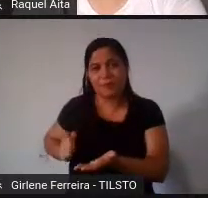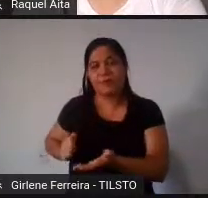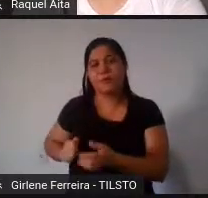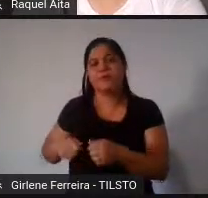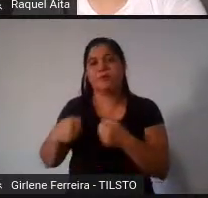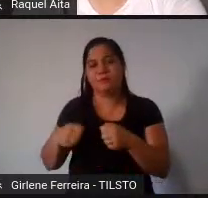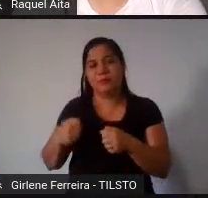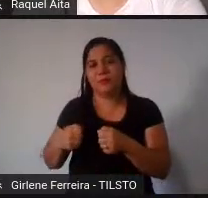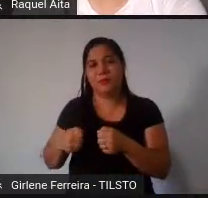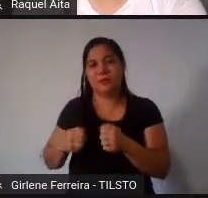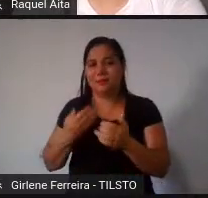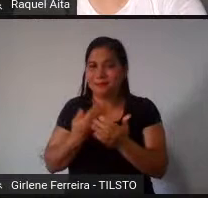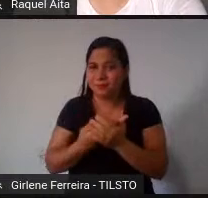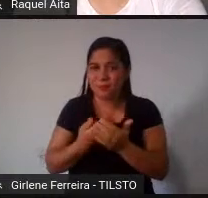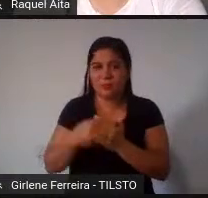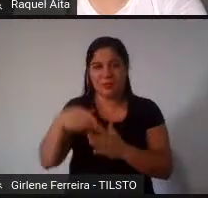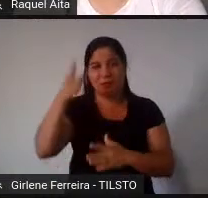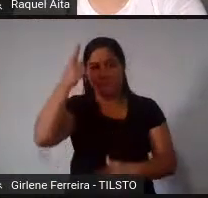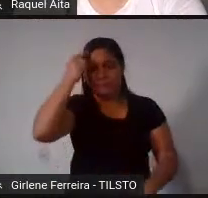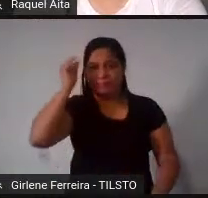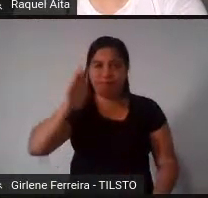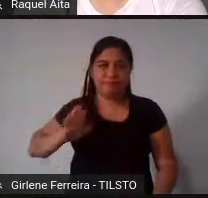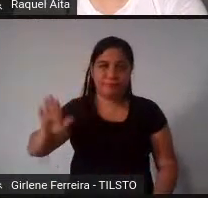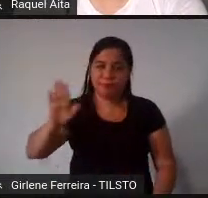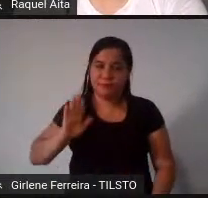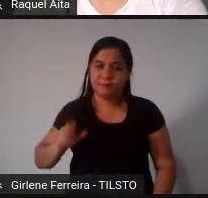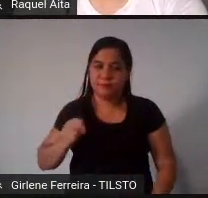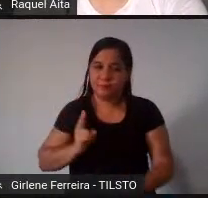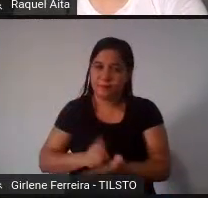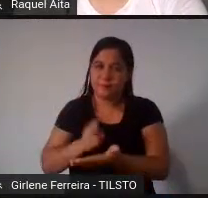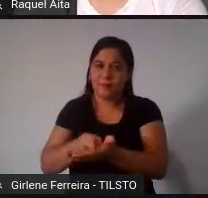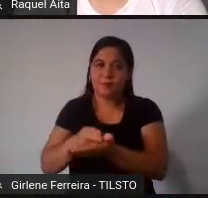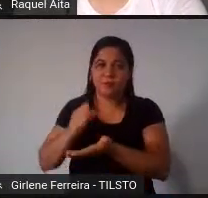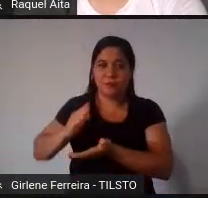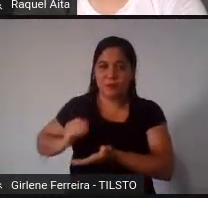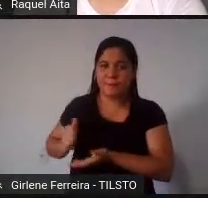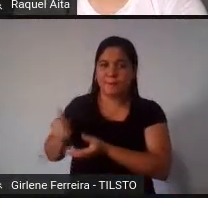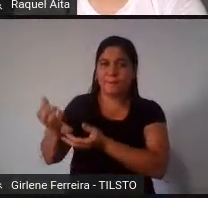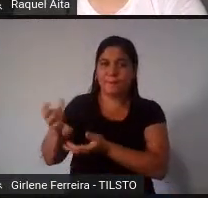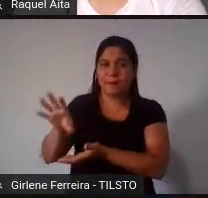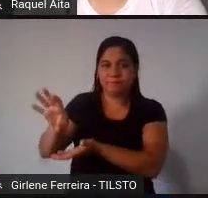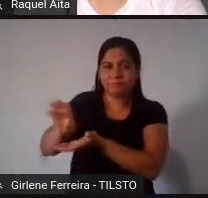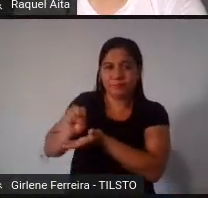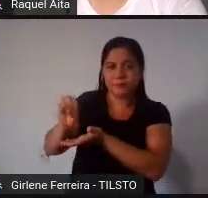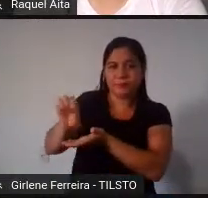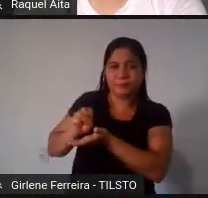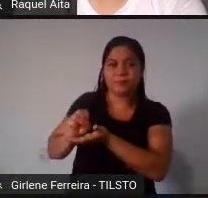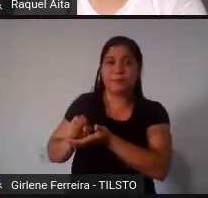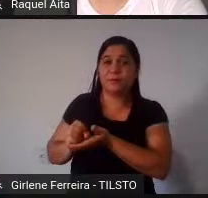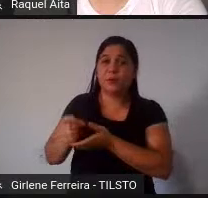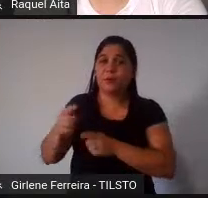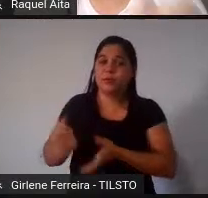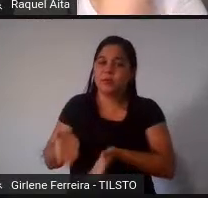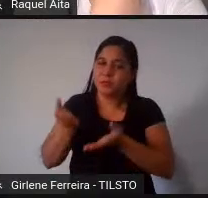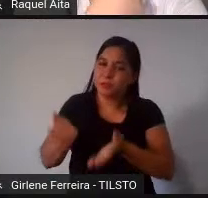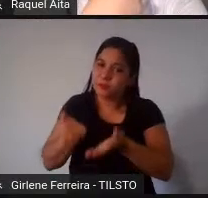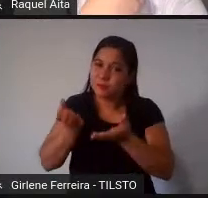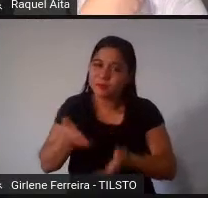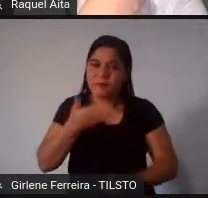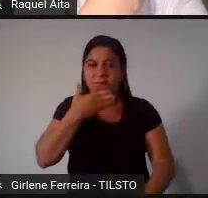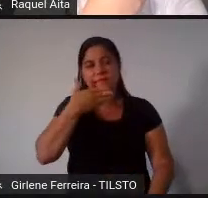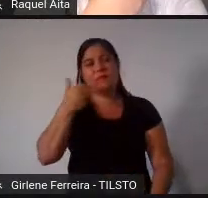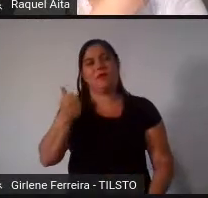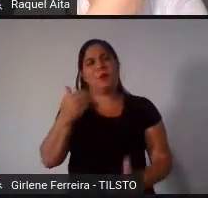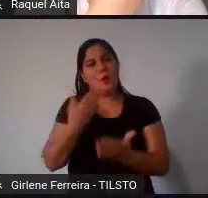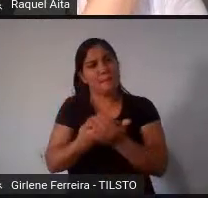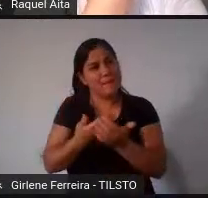na escola, né? Na escola, na universidade e tal. Ou seja, o incentivo é para que você fique cada vez melhor e que você